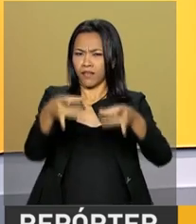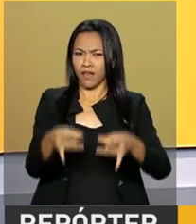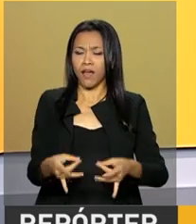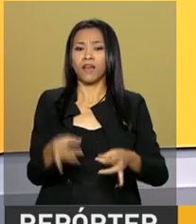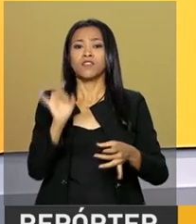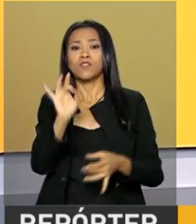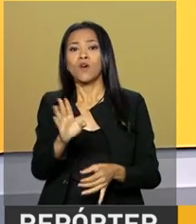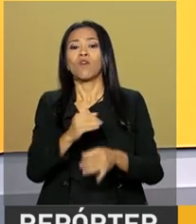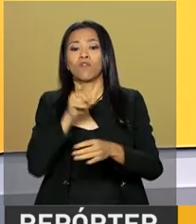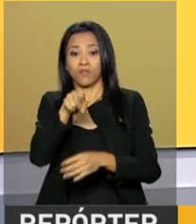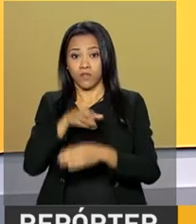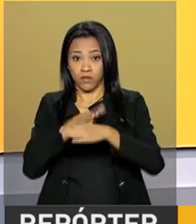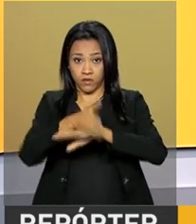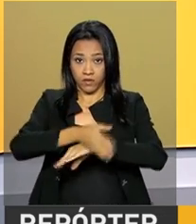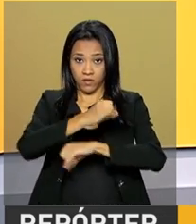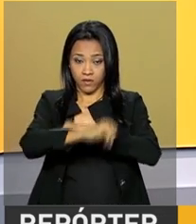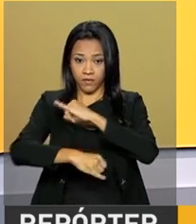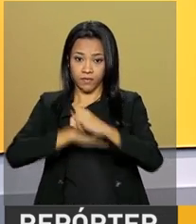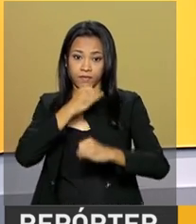basta acessar